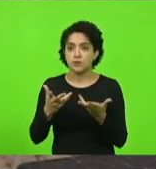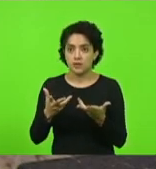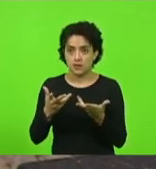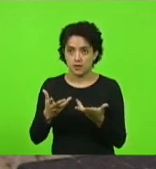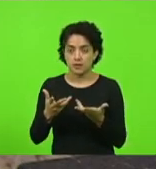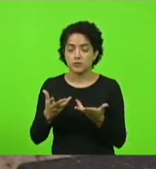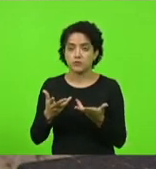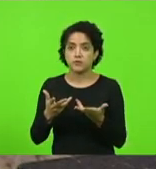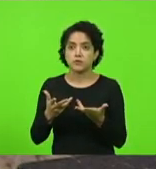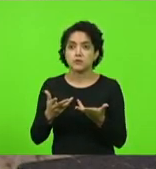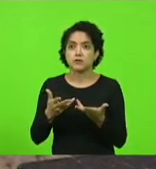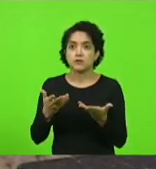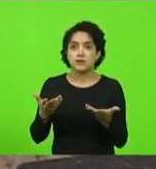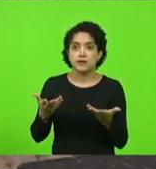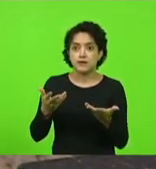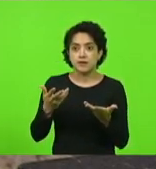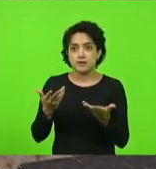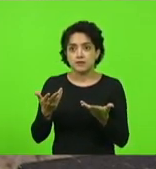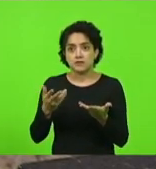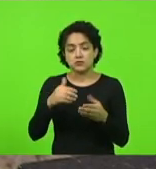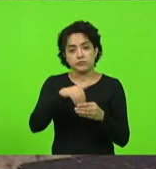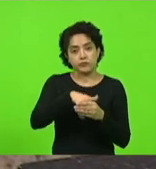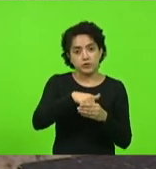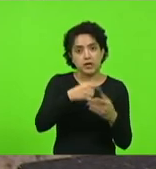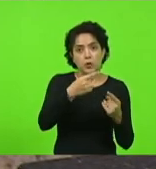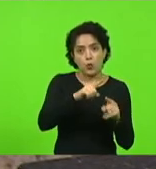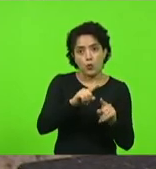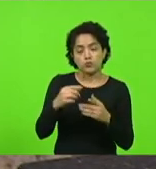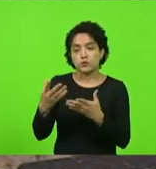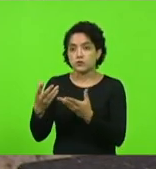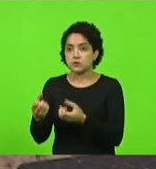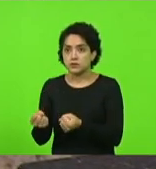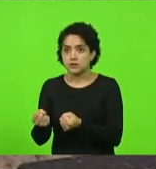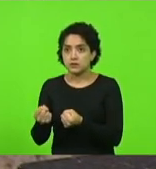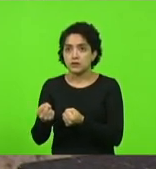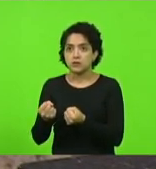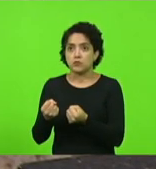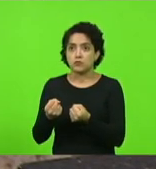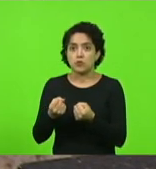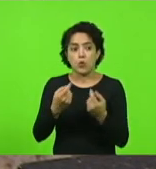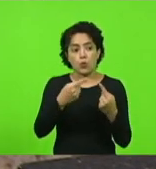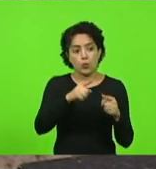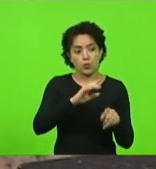superar essa história de votar a favor ou contra o projeto, a favor de praça ou contra